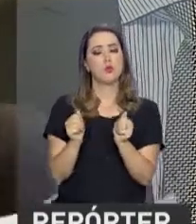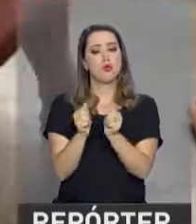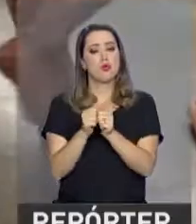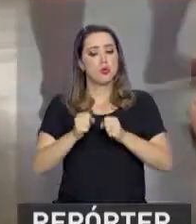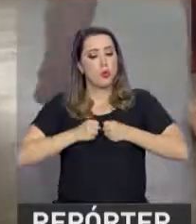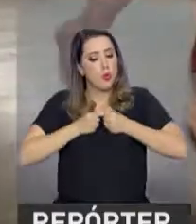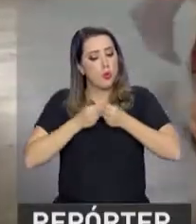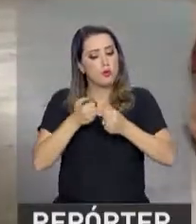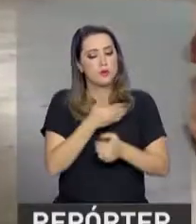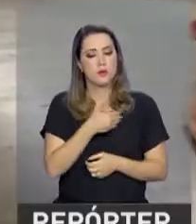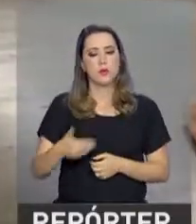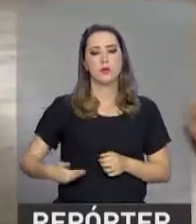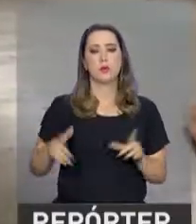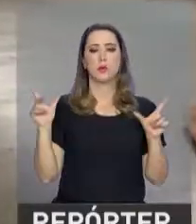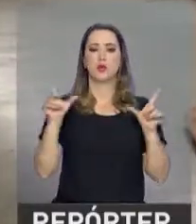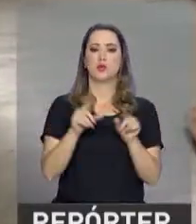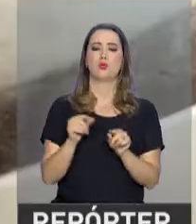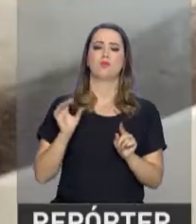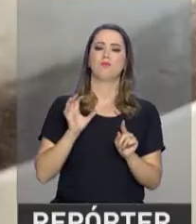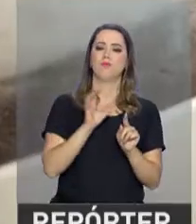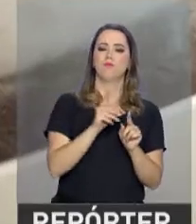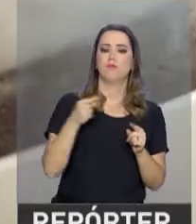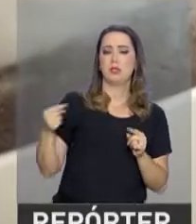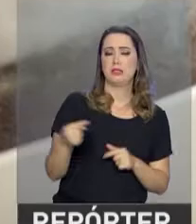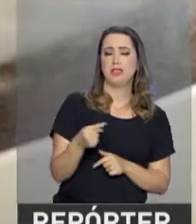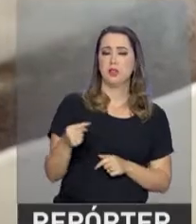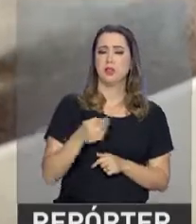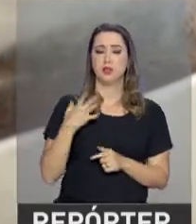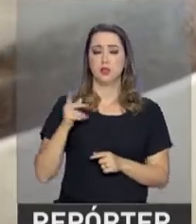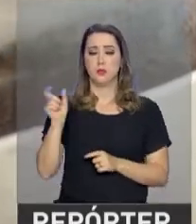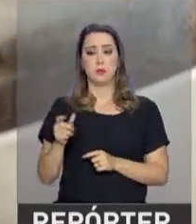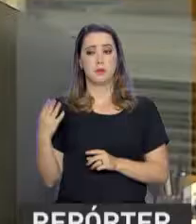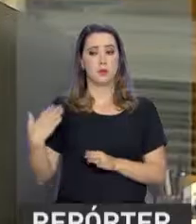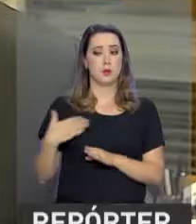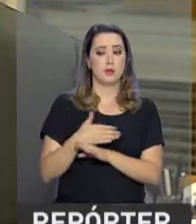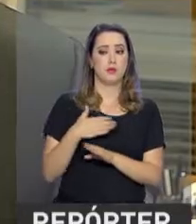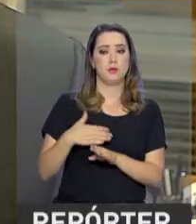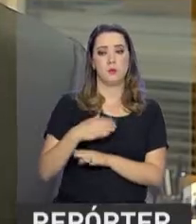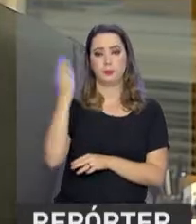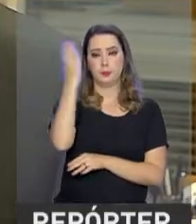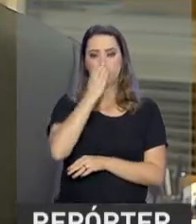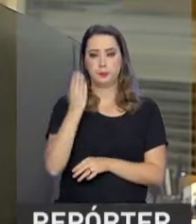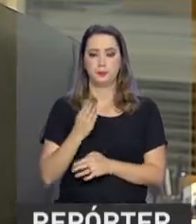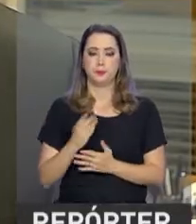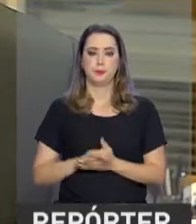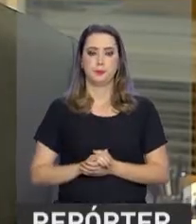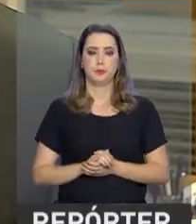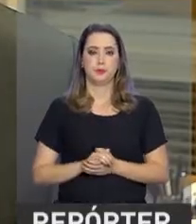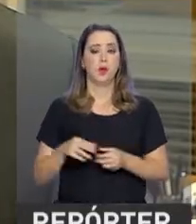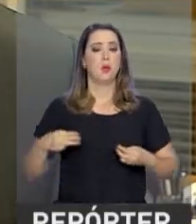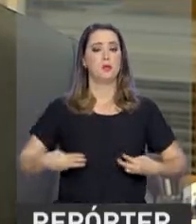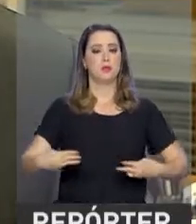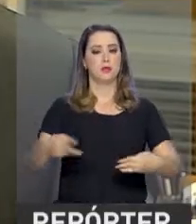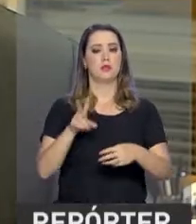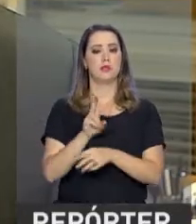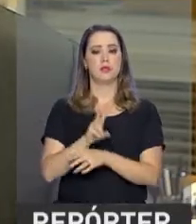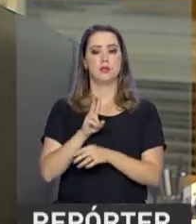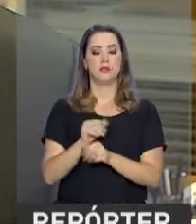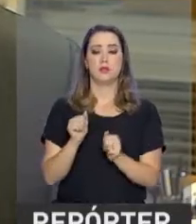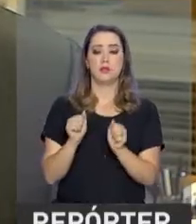federal para reduzir os impactos da imigração de venezuelanos ministério da defesa está atuante no estado está